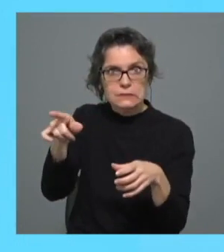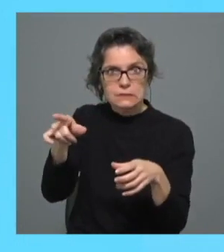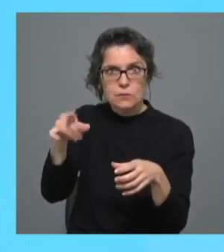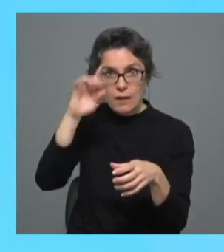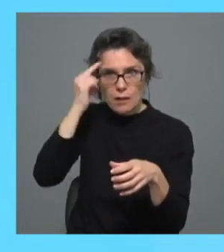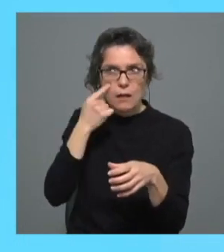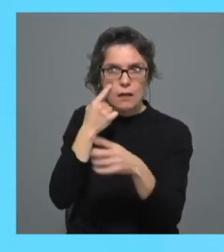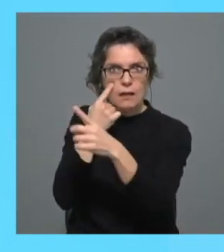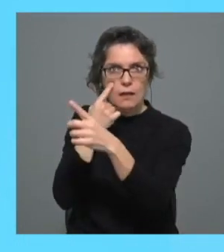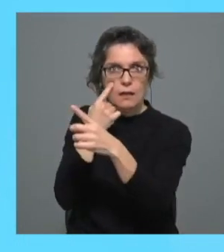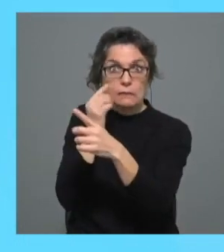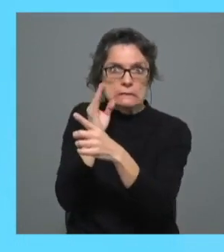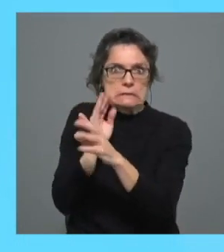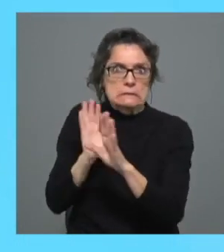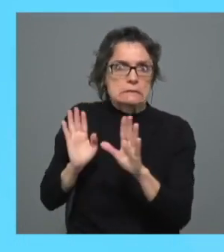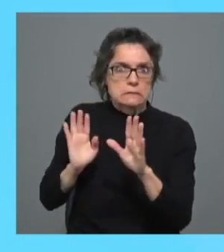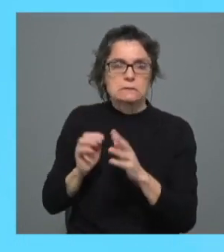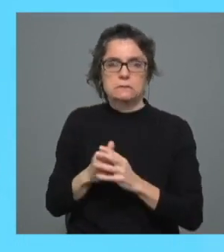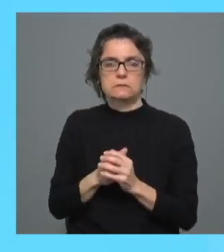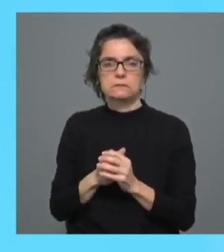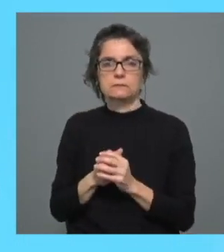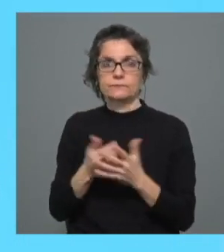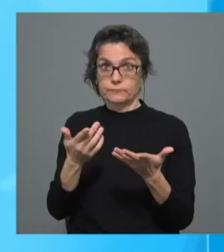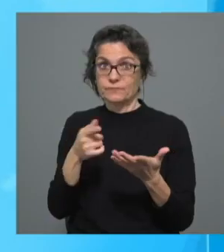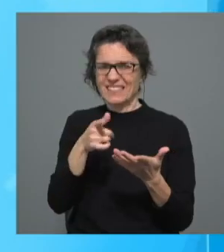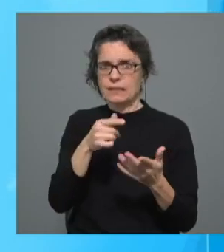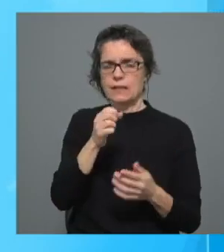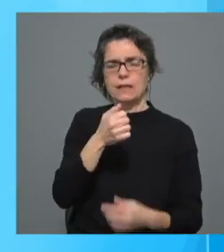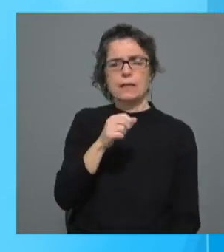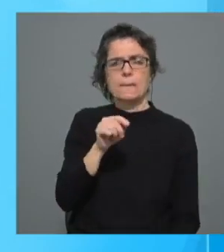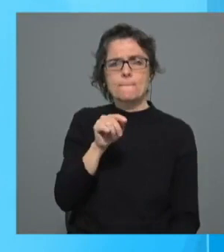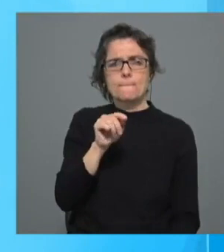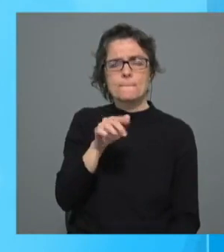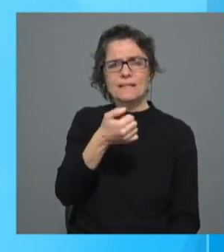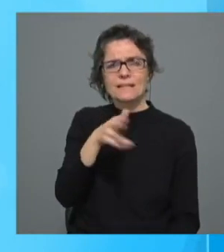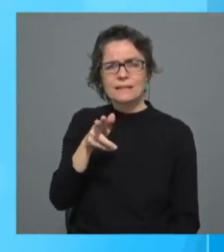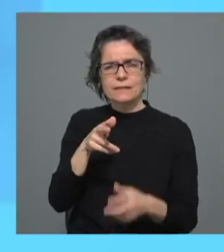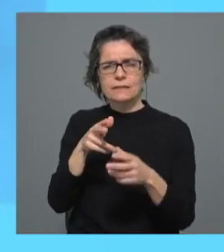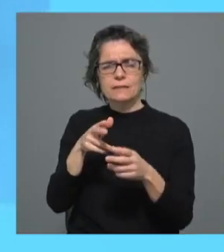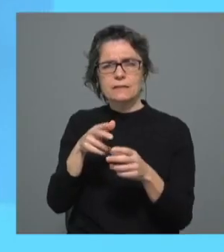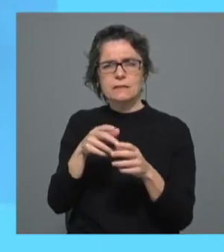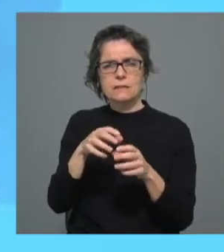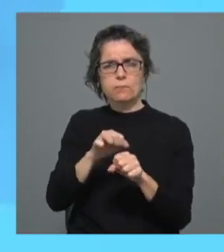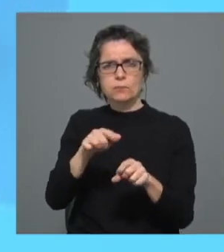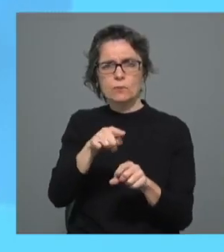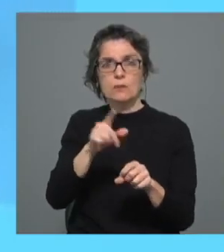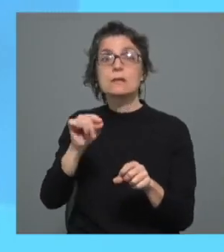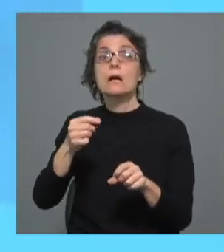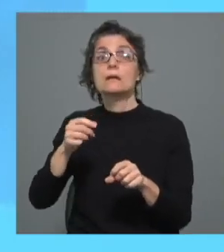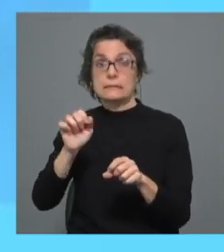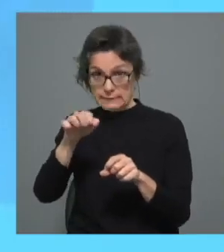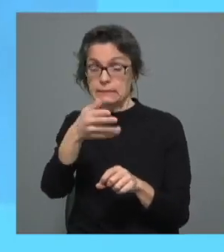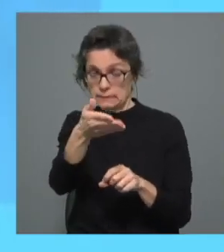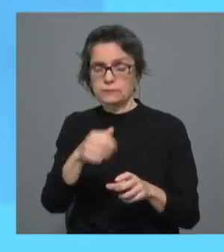posição de que não os quer usar. Sendo que tem ao seu dispor 1.500 ogivas, não é? Não, sendo que tem ao seu dispor qualquer coisa como 6.500 ogivas. 6.500